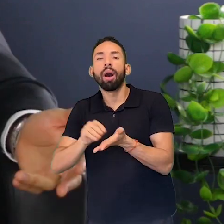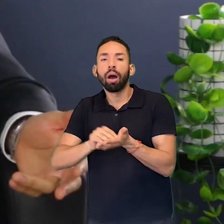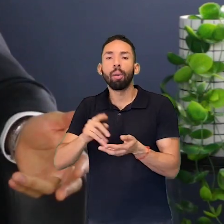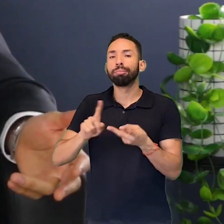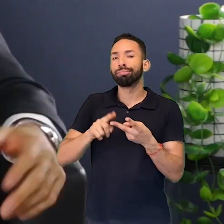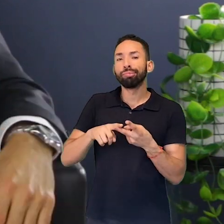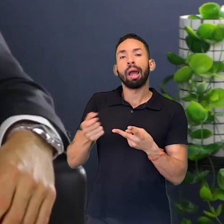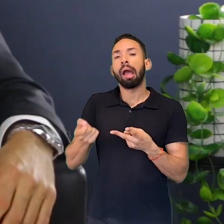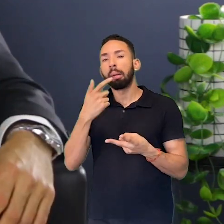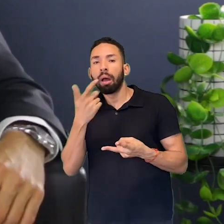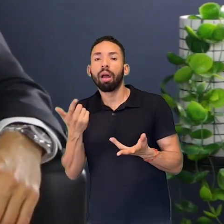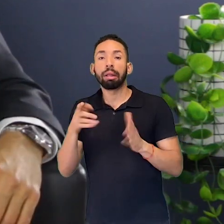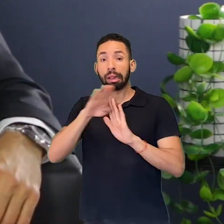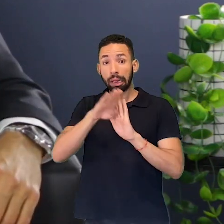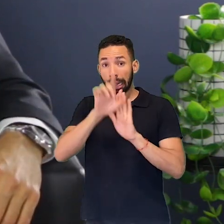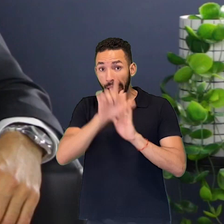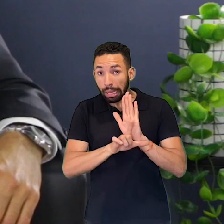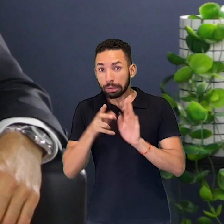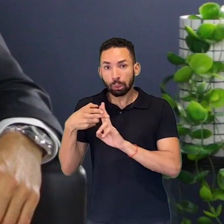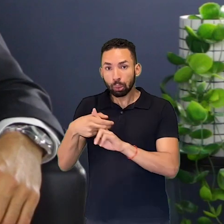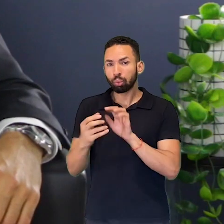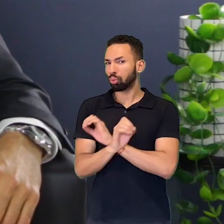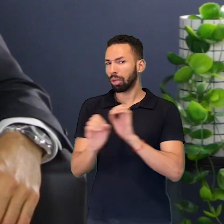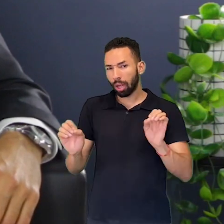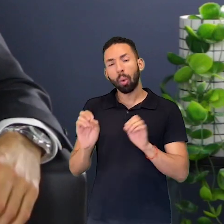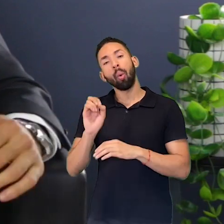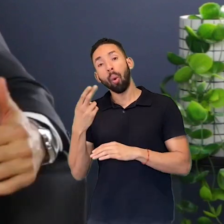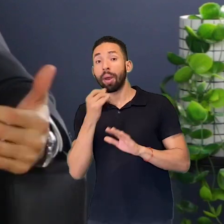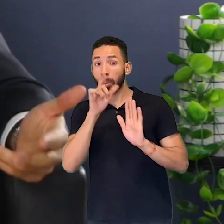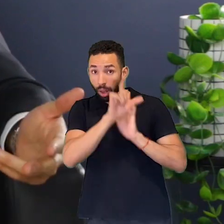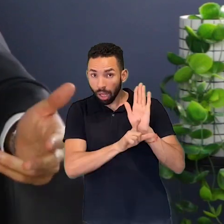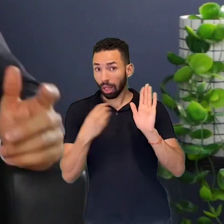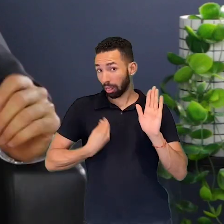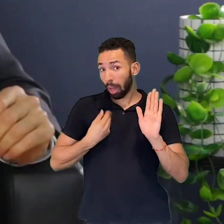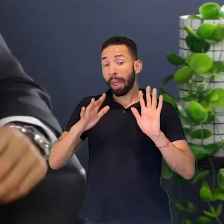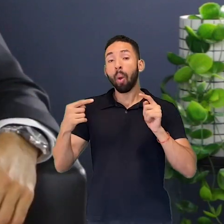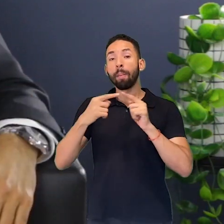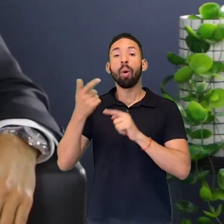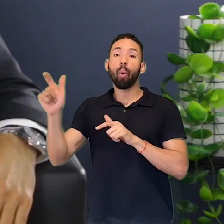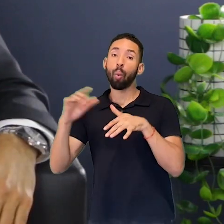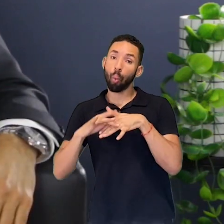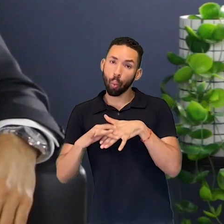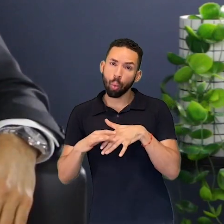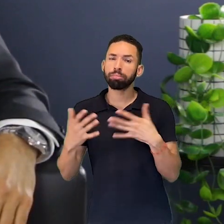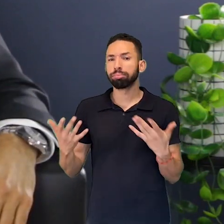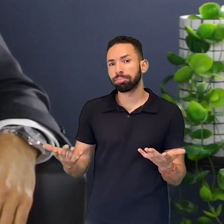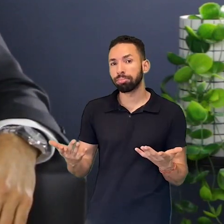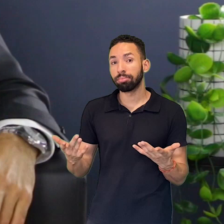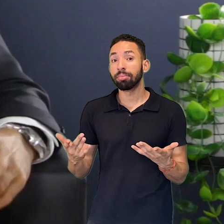tem no estoque, ou aquele medicamento não está na lista do SUS, ou ele está na lista do SUS, mas para outra